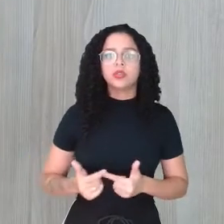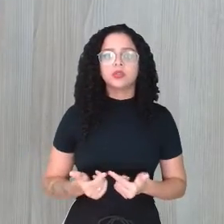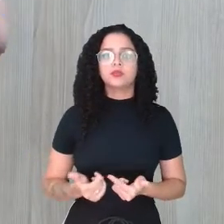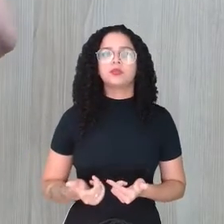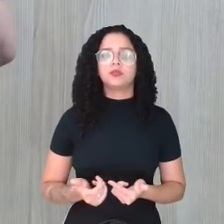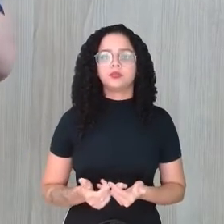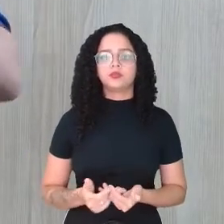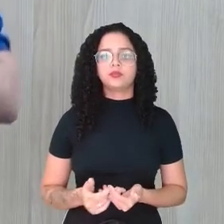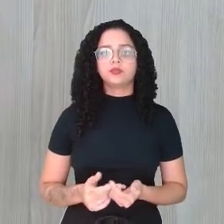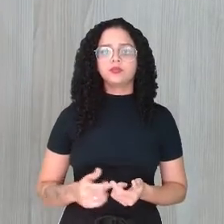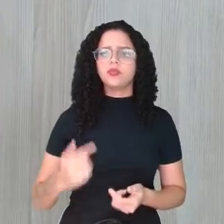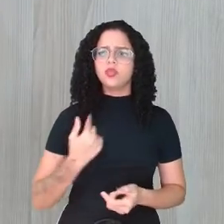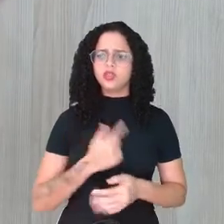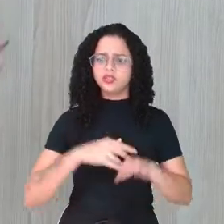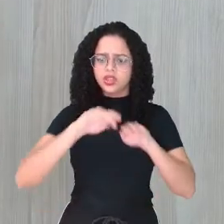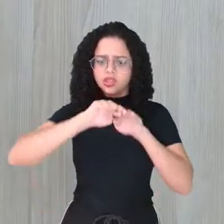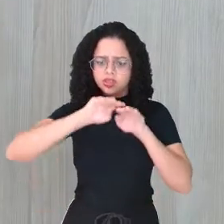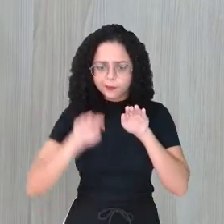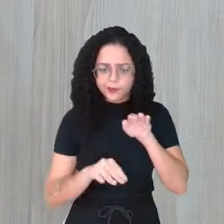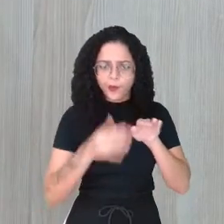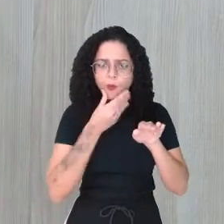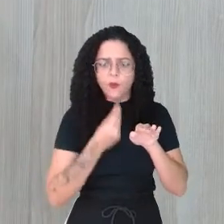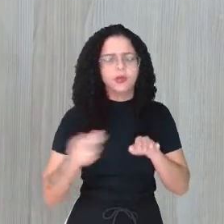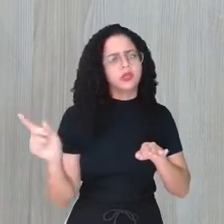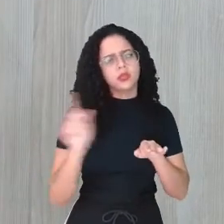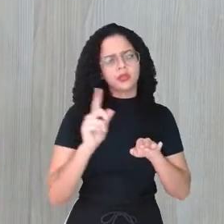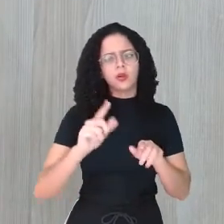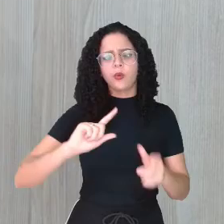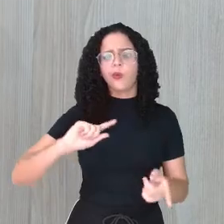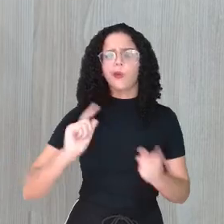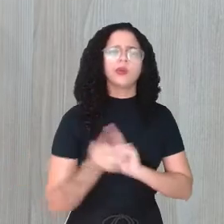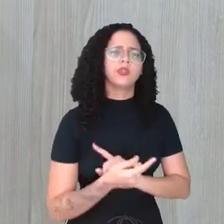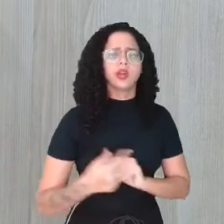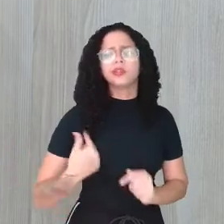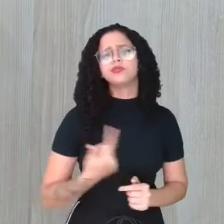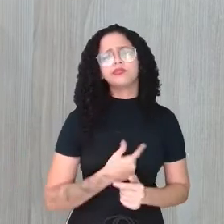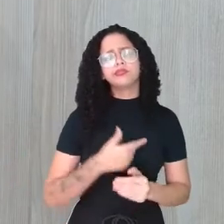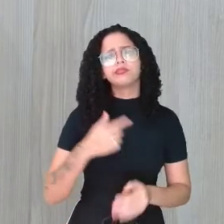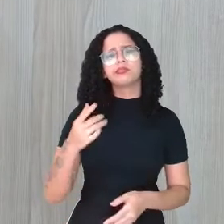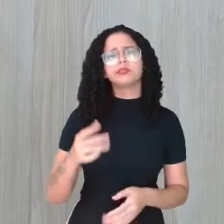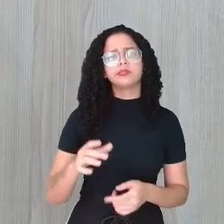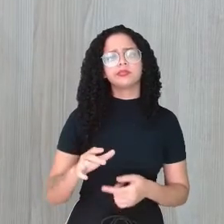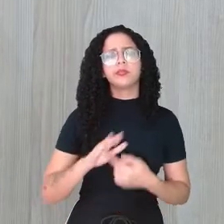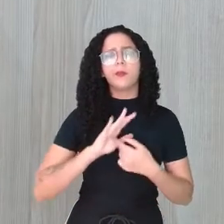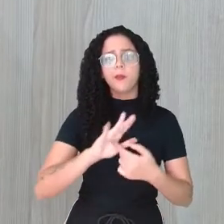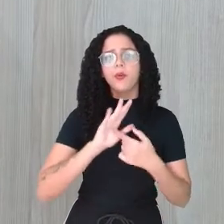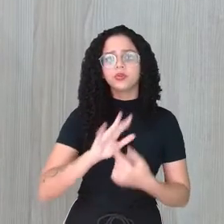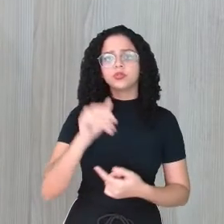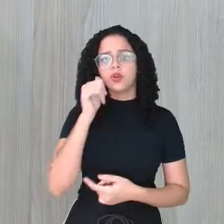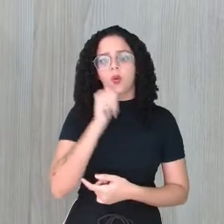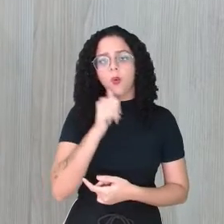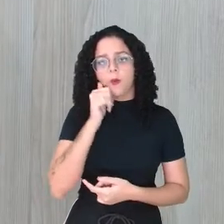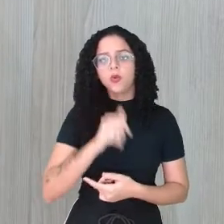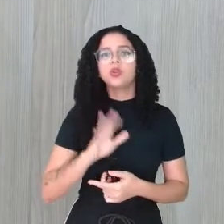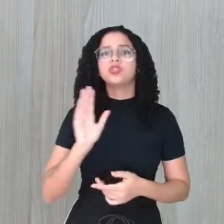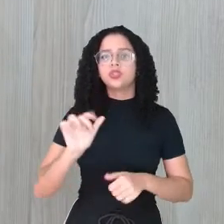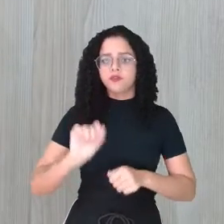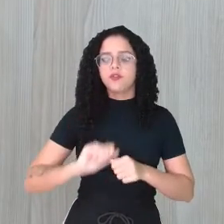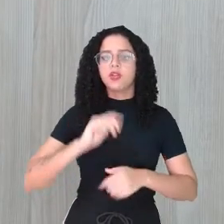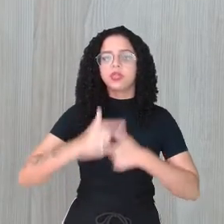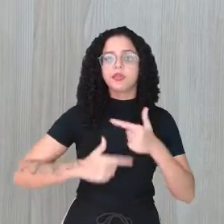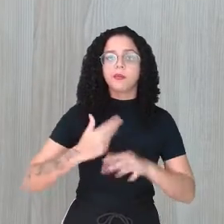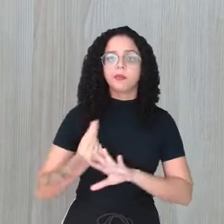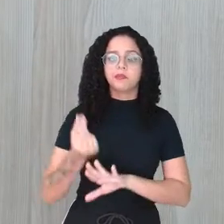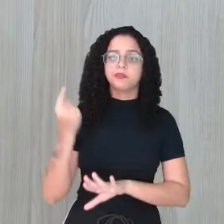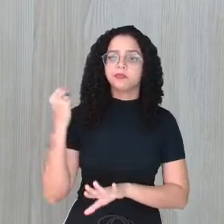aqui diminuindo os homens, né? Sim. Pelo contrário, a gente só está exaltando algumas mulheres que já fazem esse trabalho